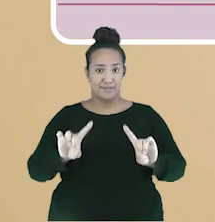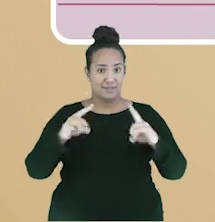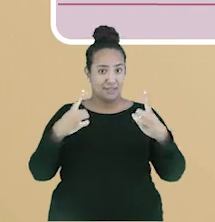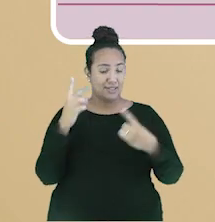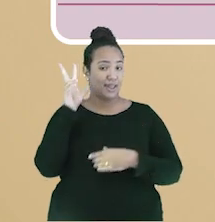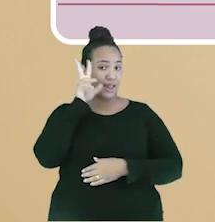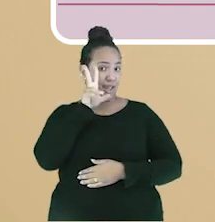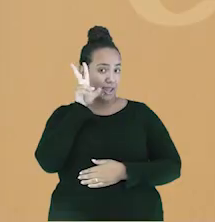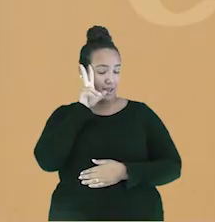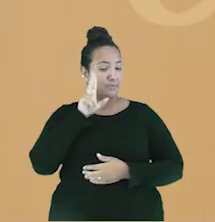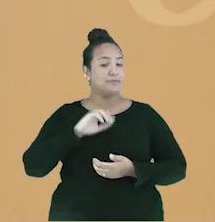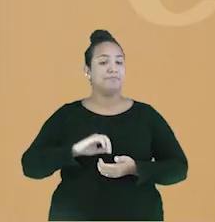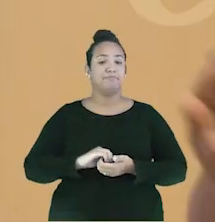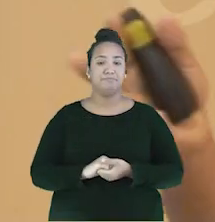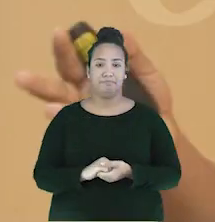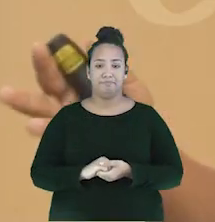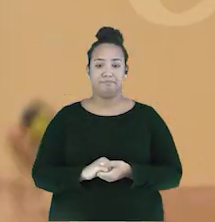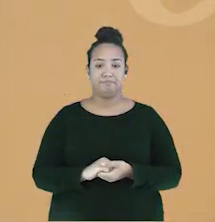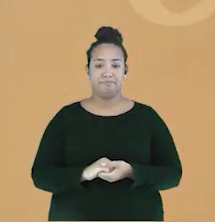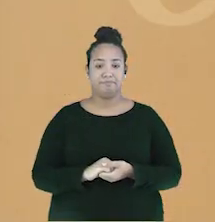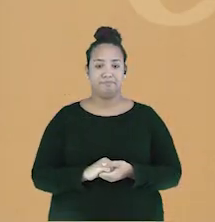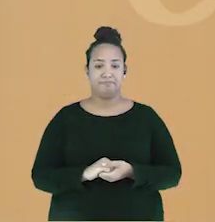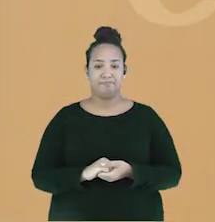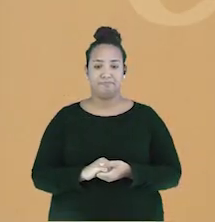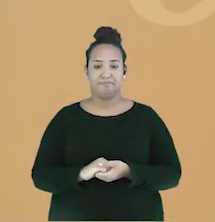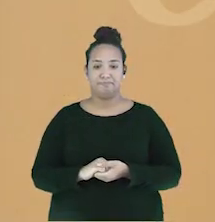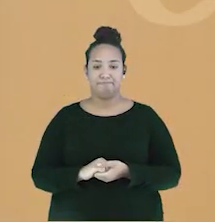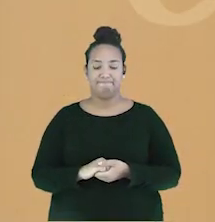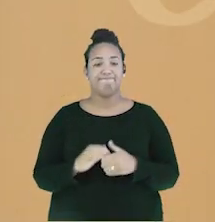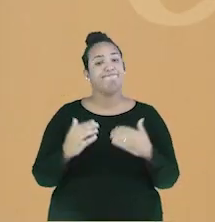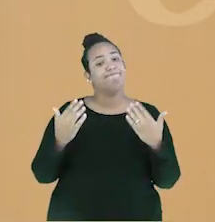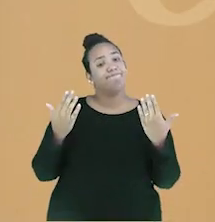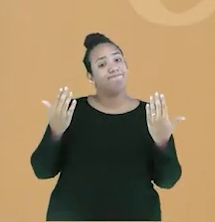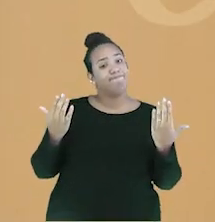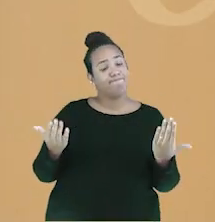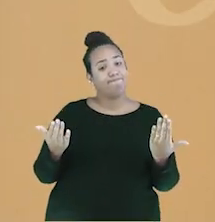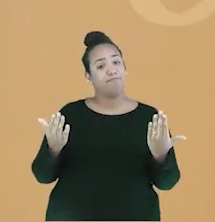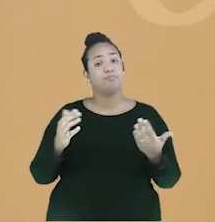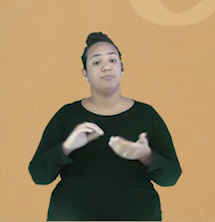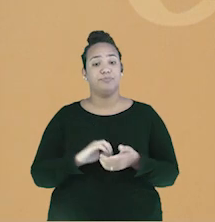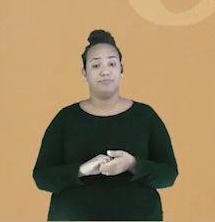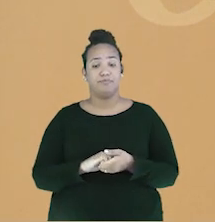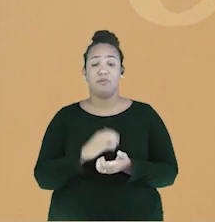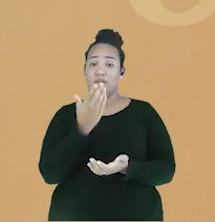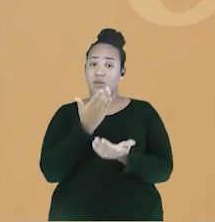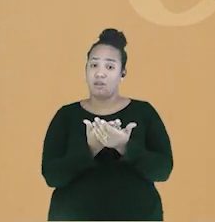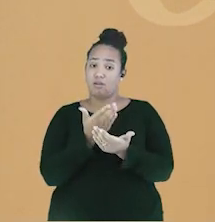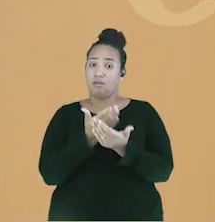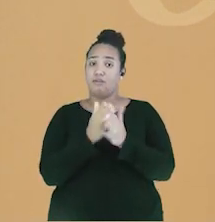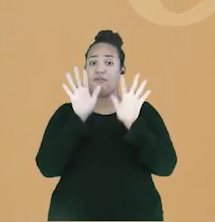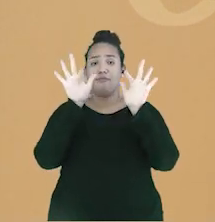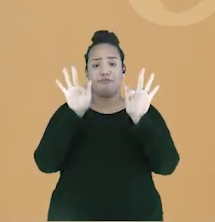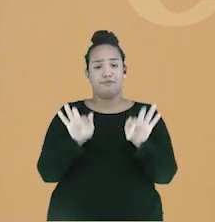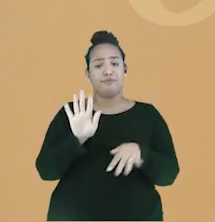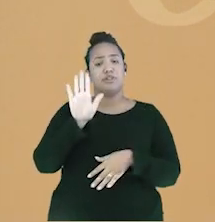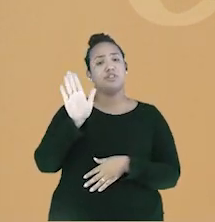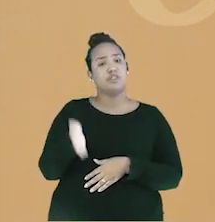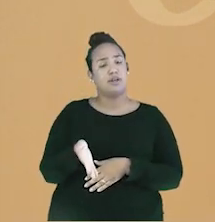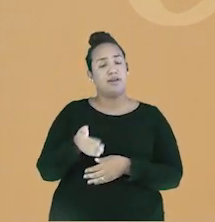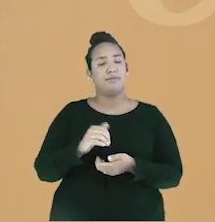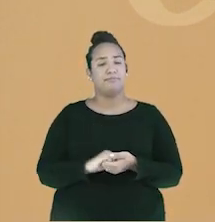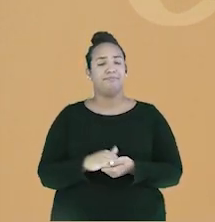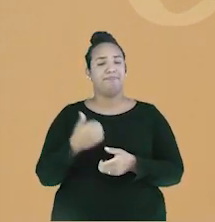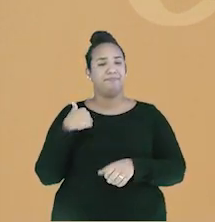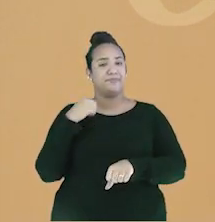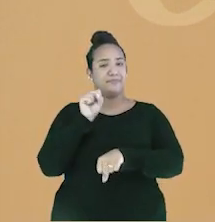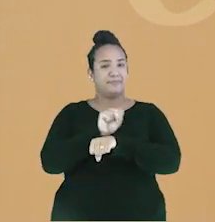disso. É isso aí, galerinha. Chegamos ao final da nossa aula. Eu espero que